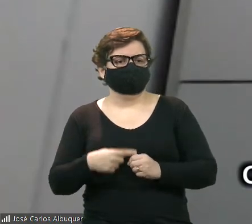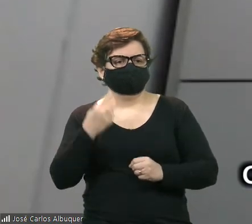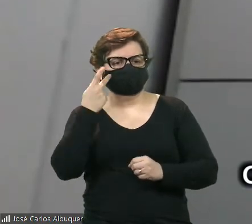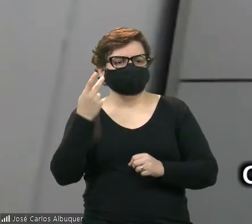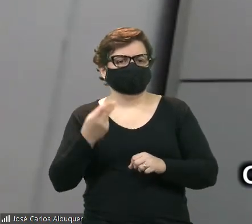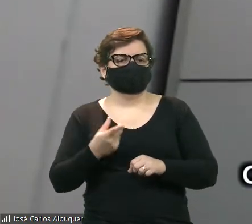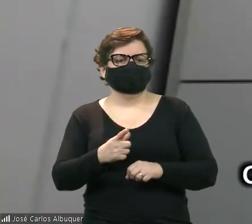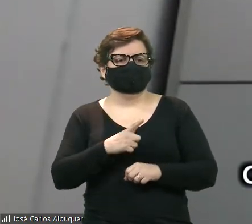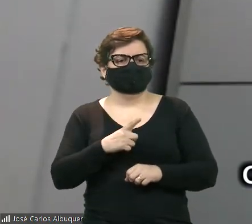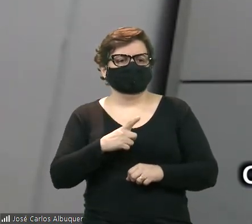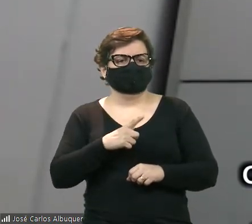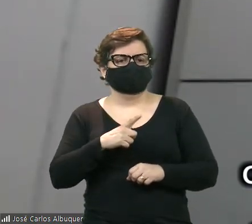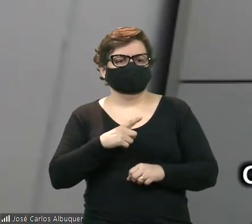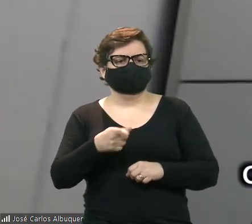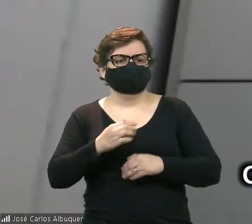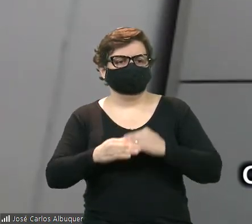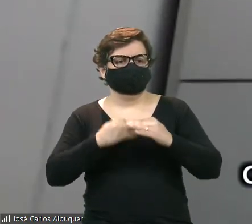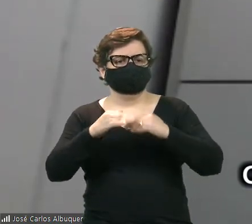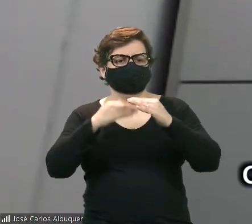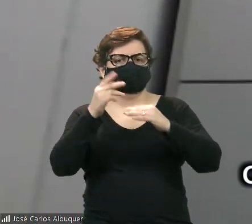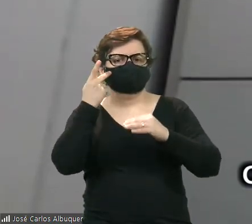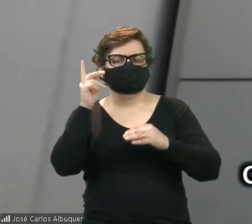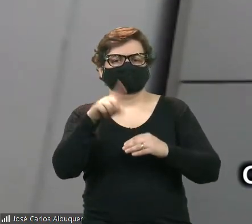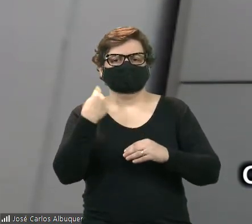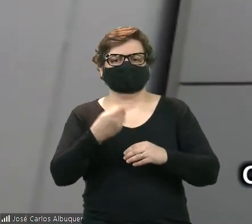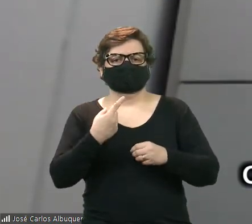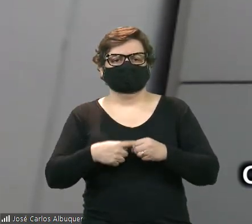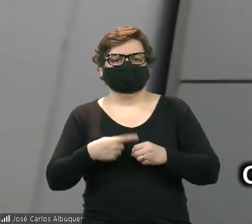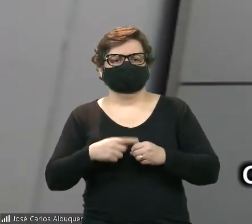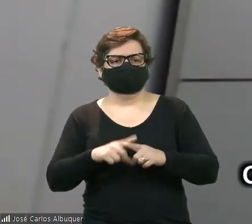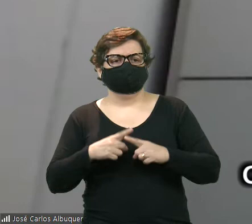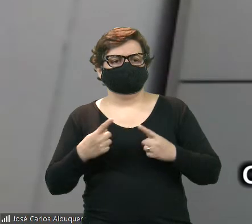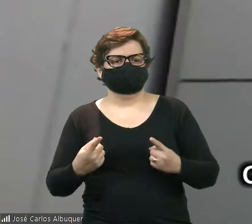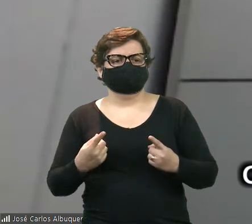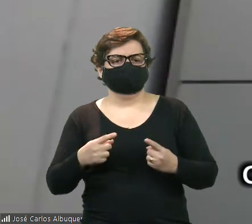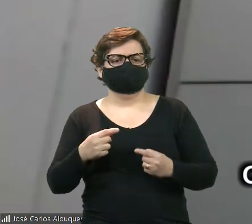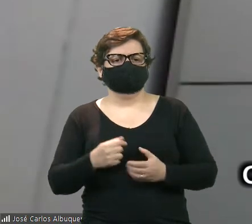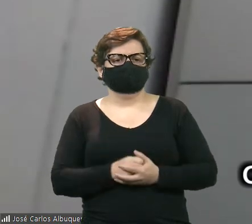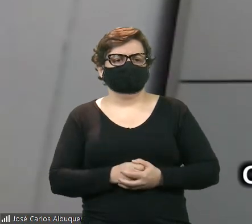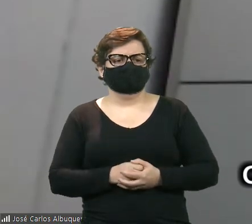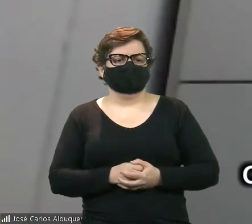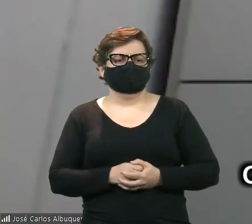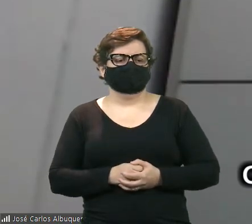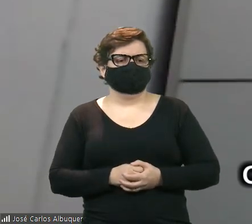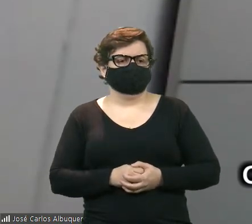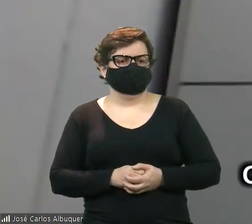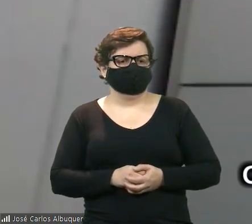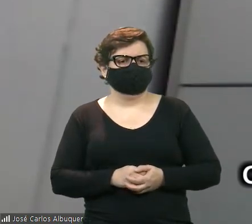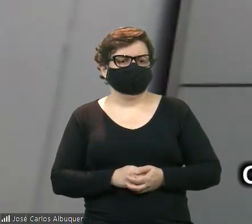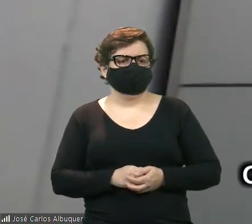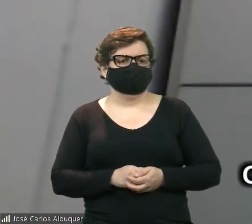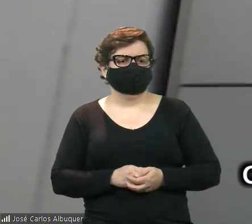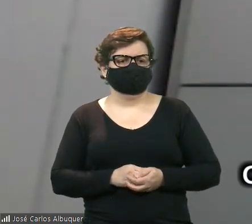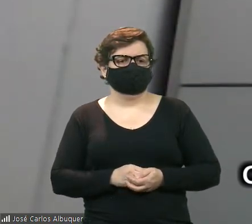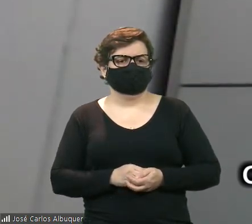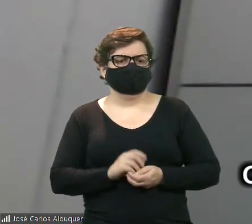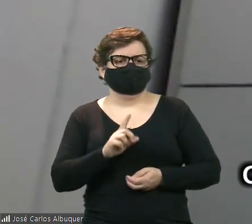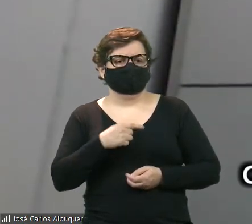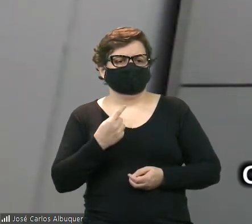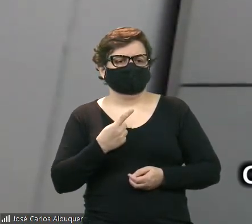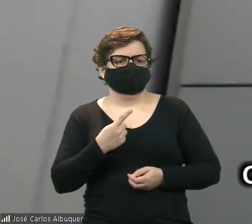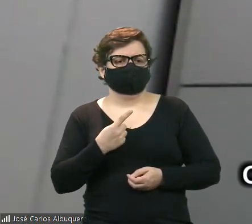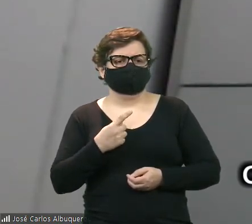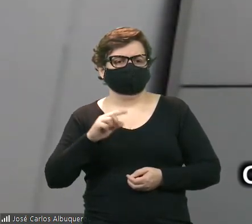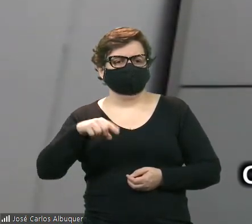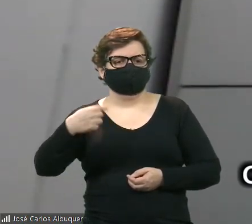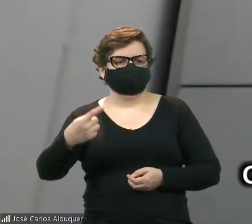aí esse progresso aí para a nossa cidade. Mas não deixa aqui, senhor presidente, que a gente